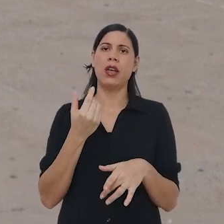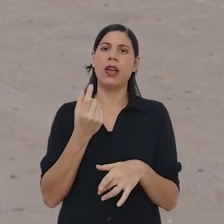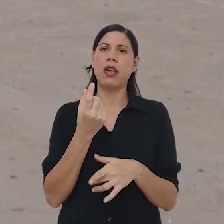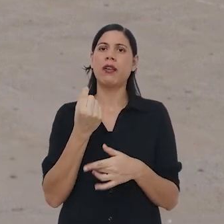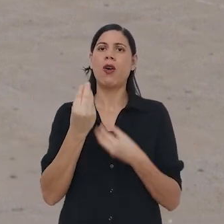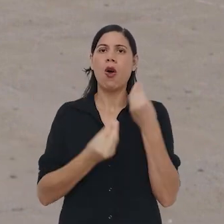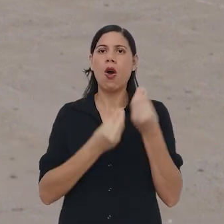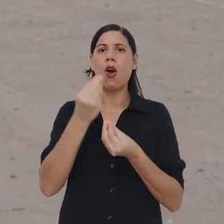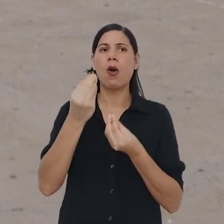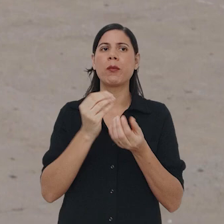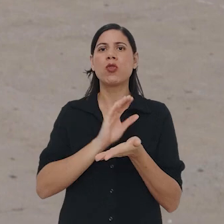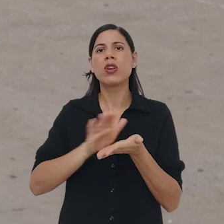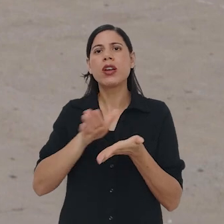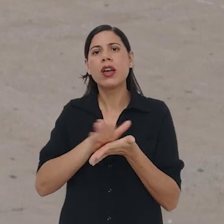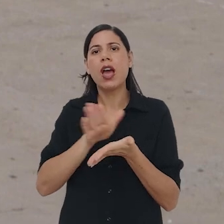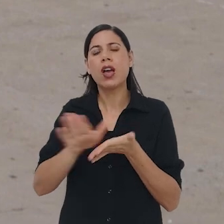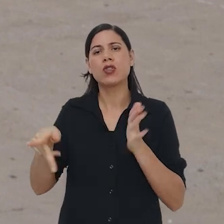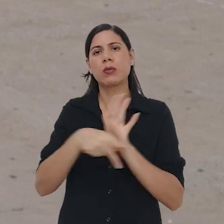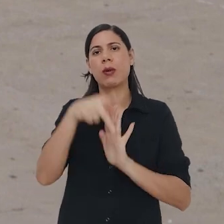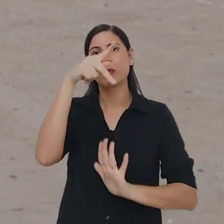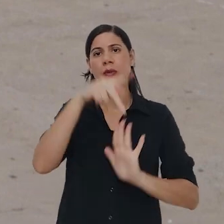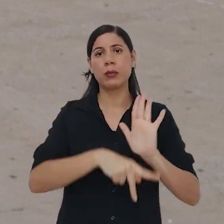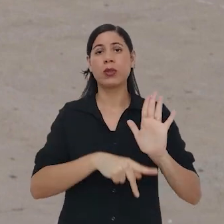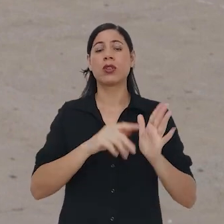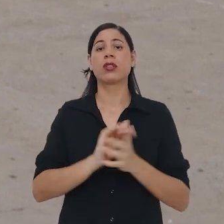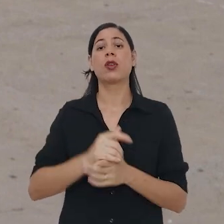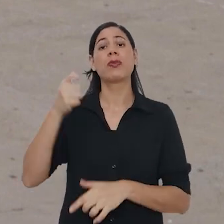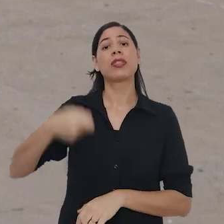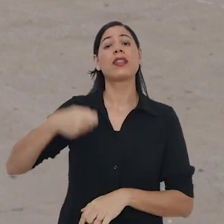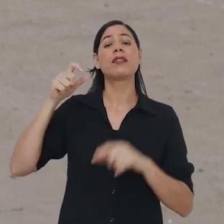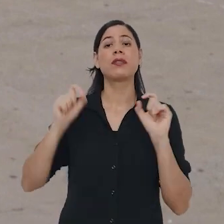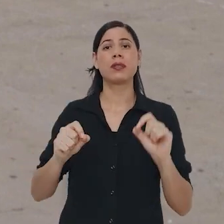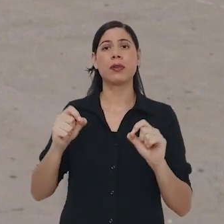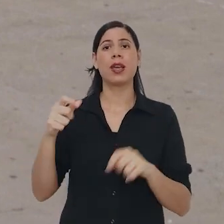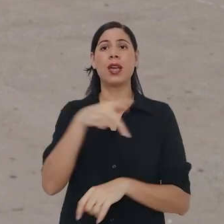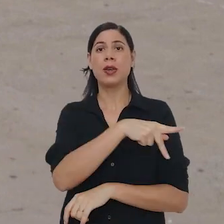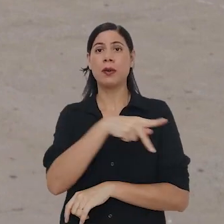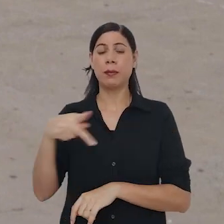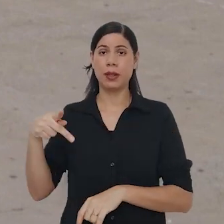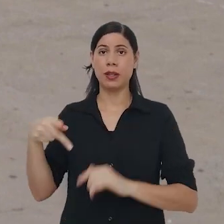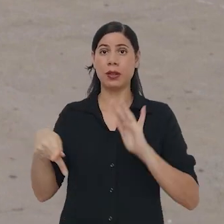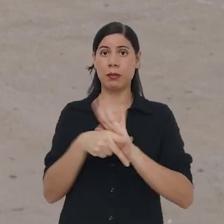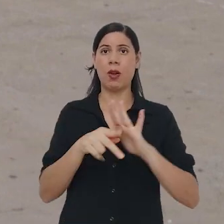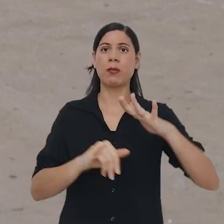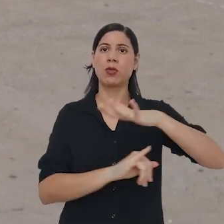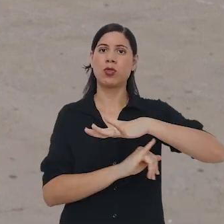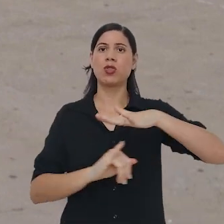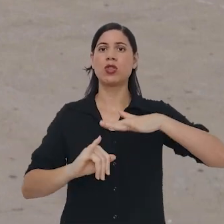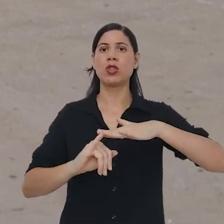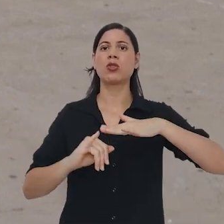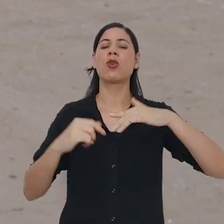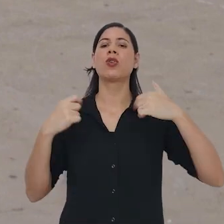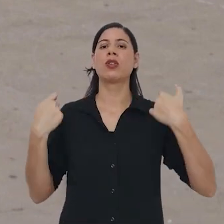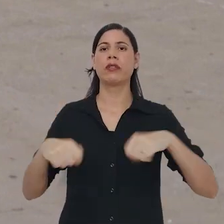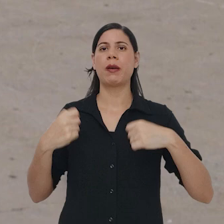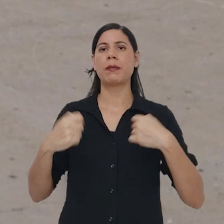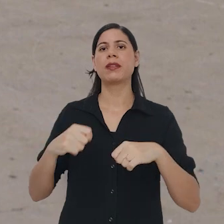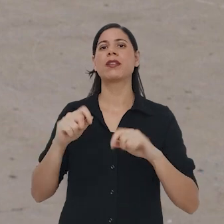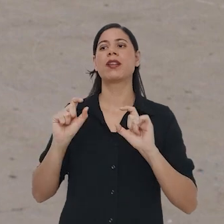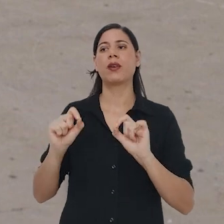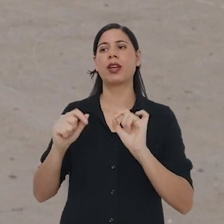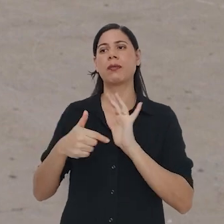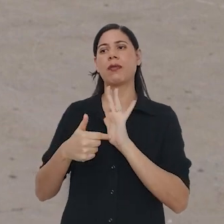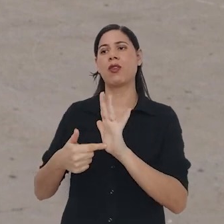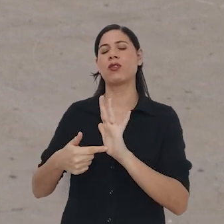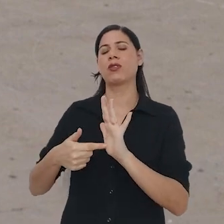execução financeira do projeto. No processo que chegou ao TRF da Primeira Região, foi decidido que o presidente do Instituto deverá responder